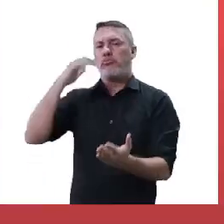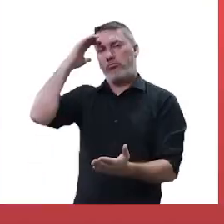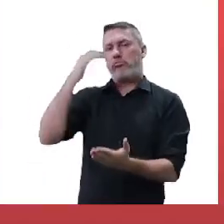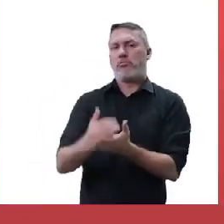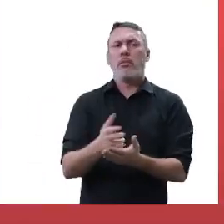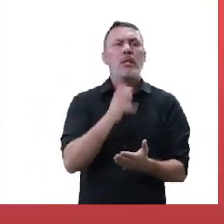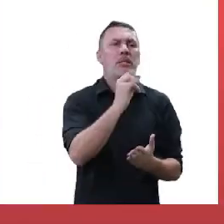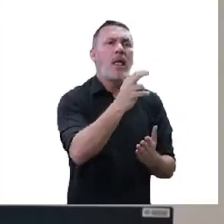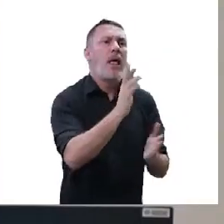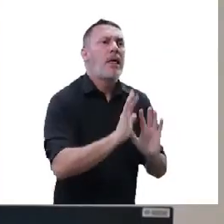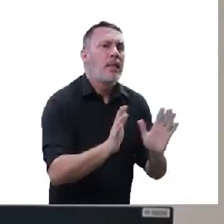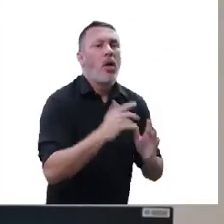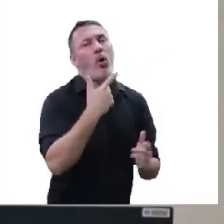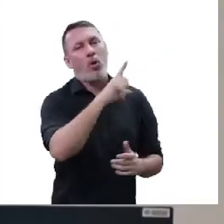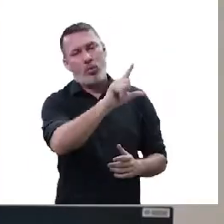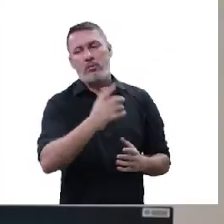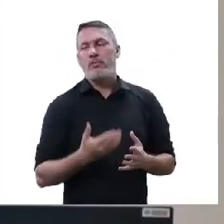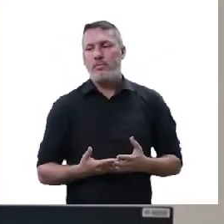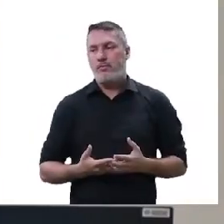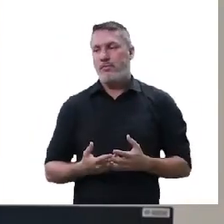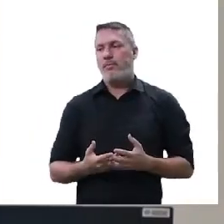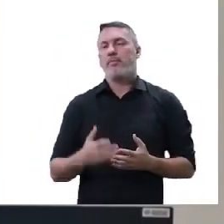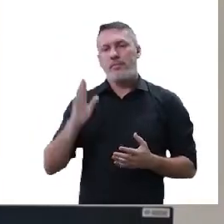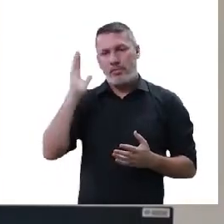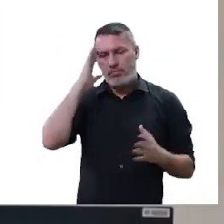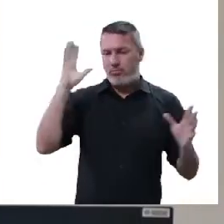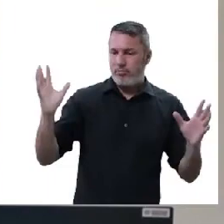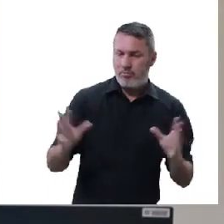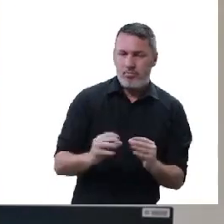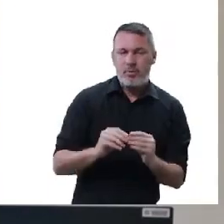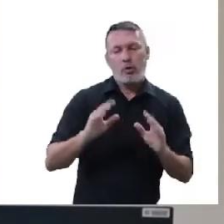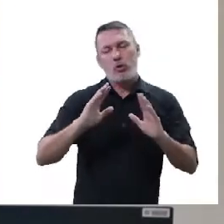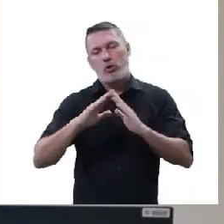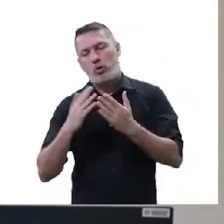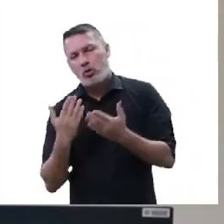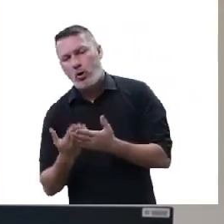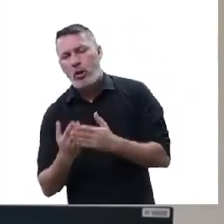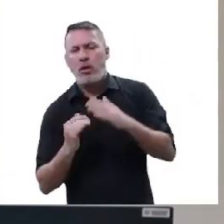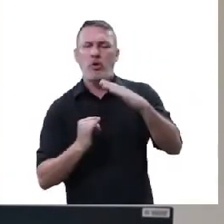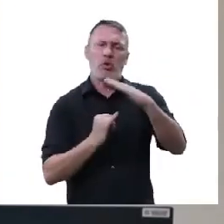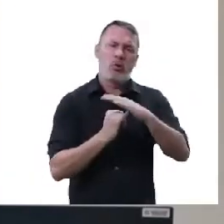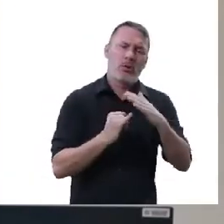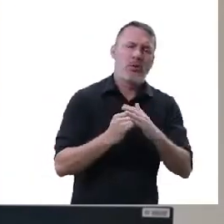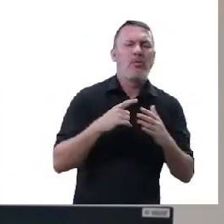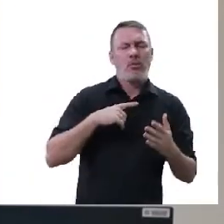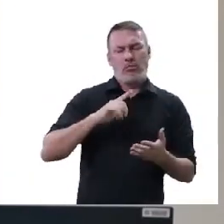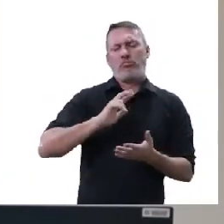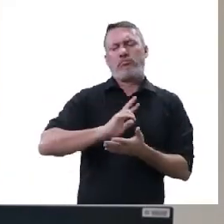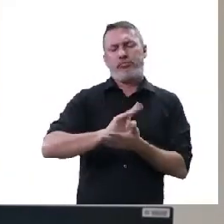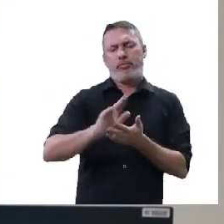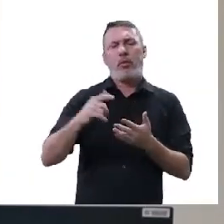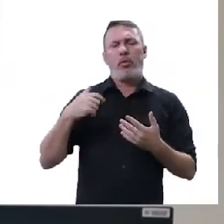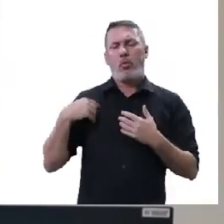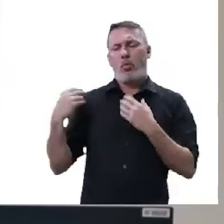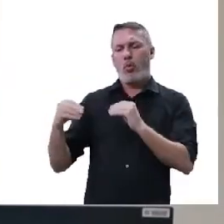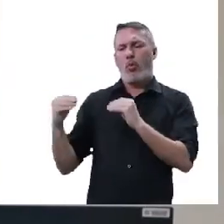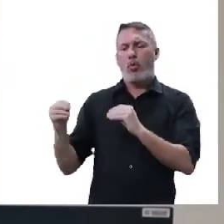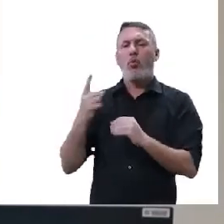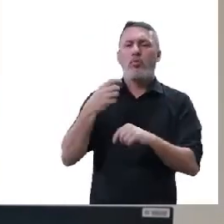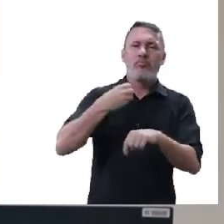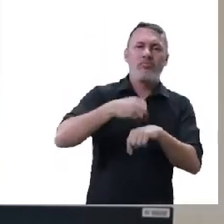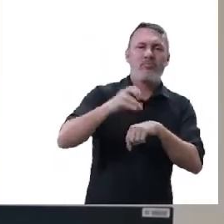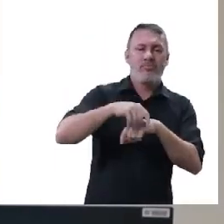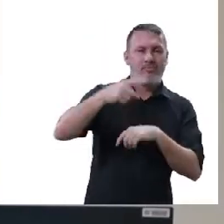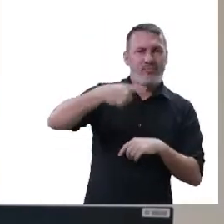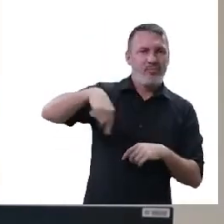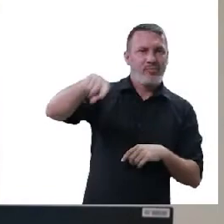ser seguida ali. Eventos locais, instituição familiar e escola. São alguns, nós temos vários, mas algumas dicas